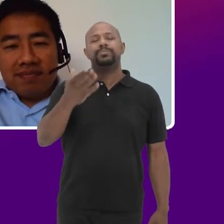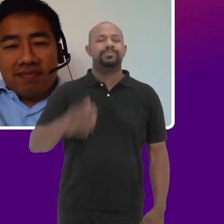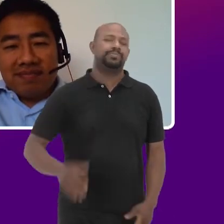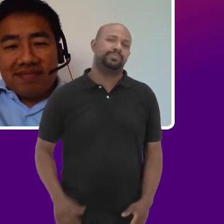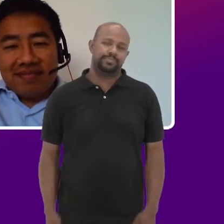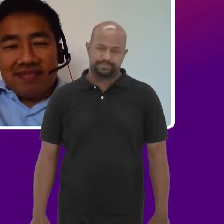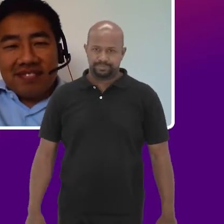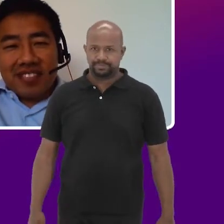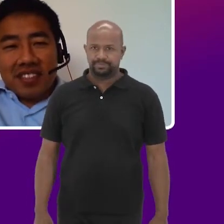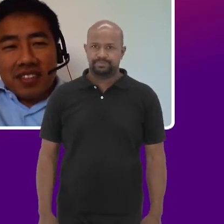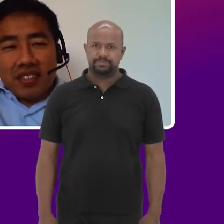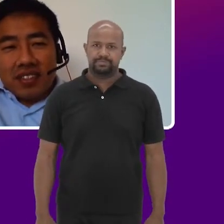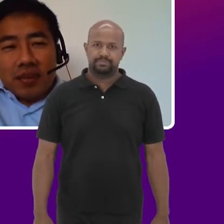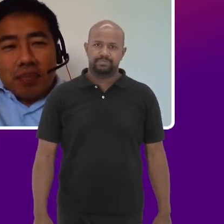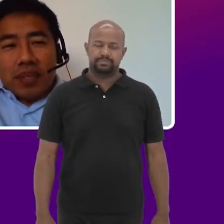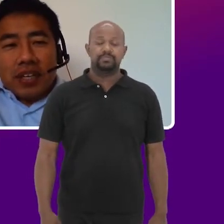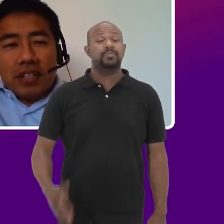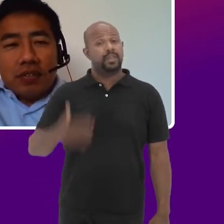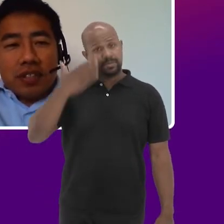Fabiano.